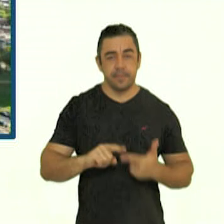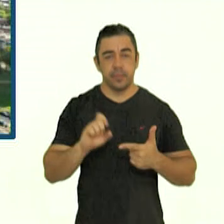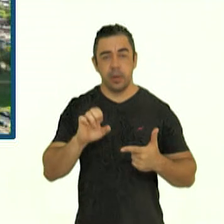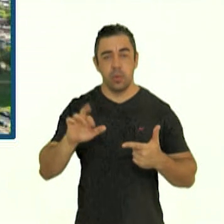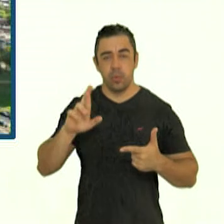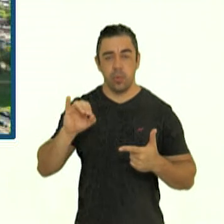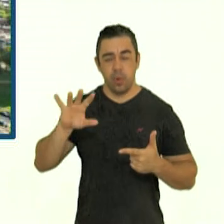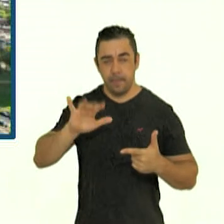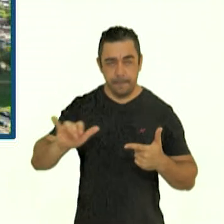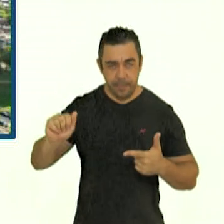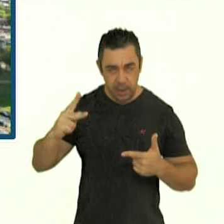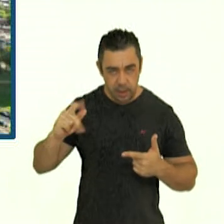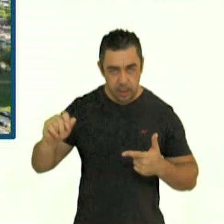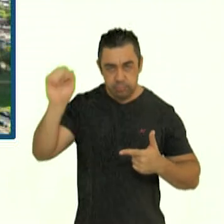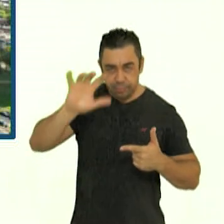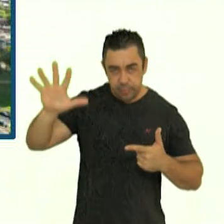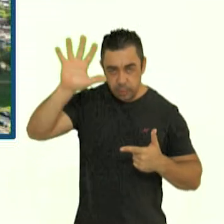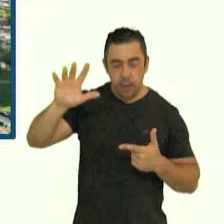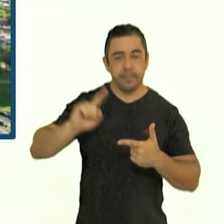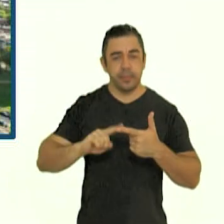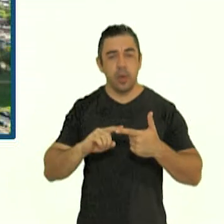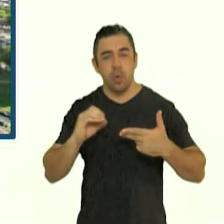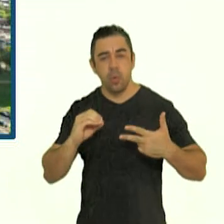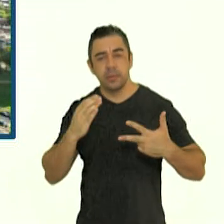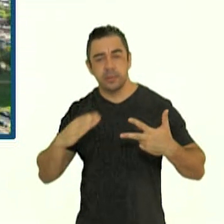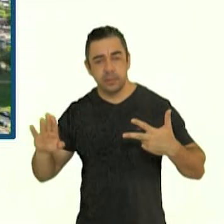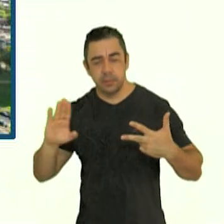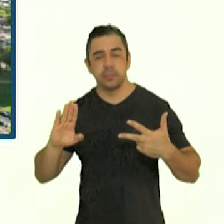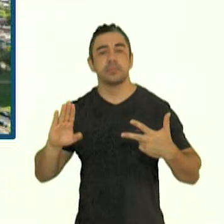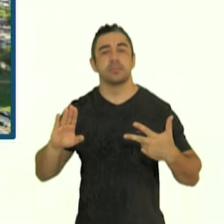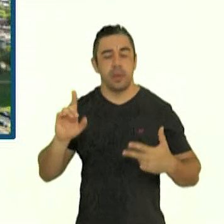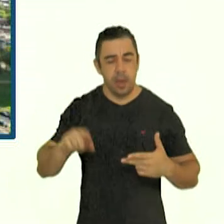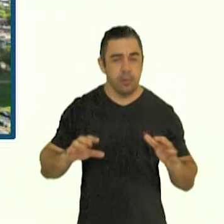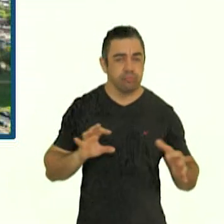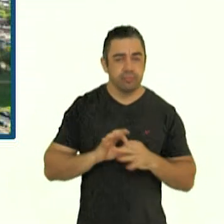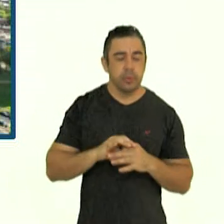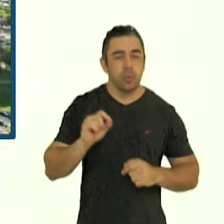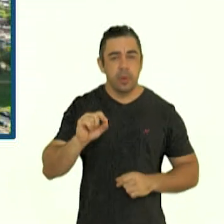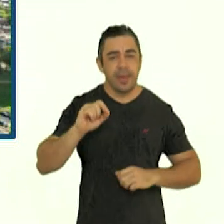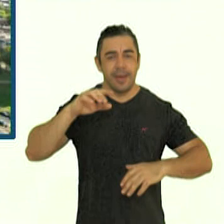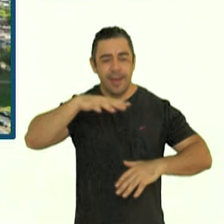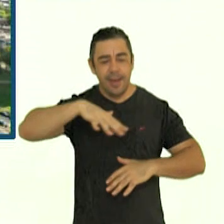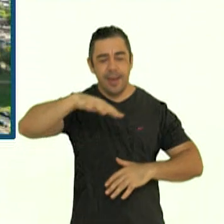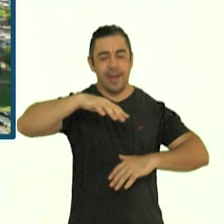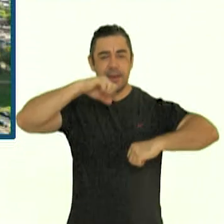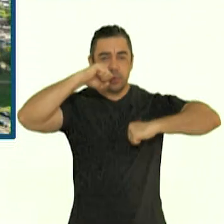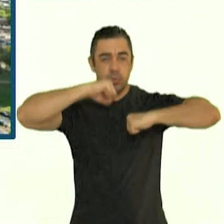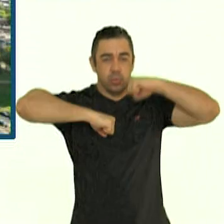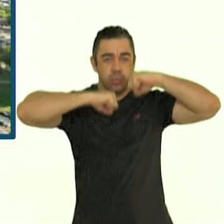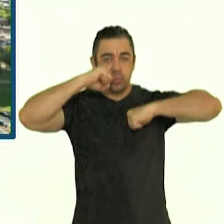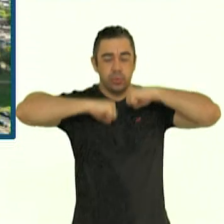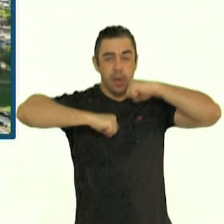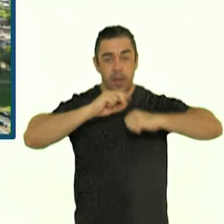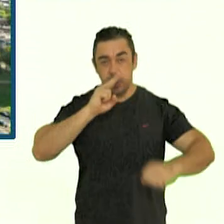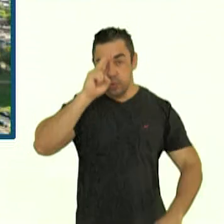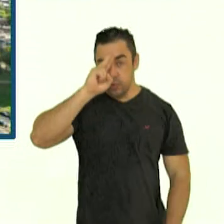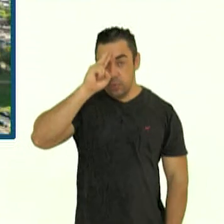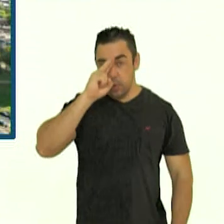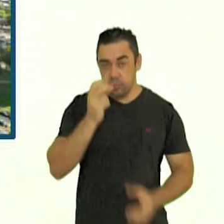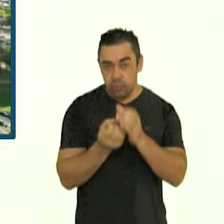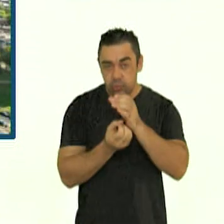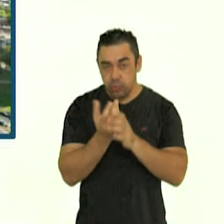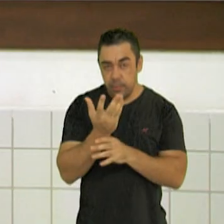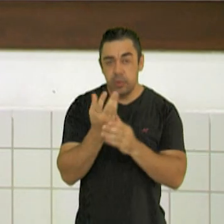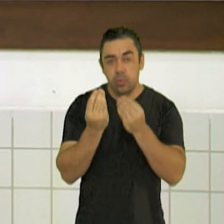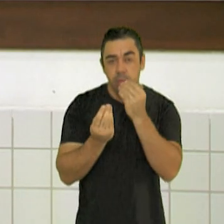e Oceania, que está lá diretamente ligado à atividade industrial, né, à história da indústria